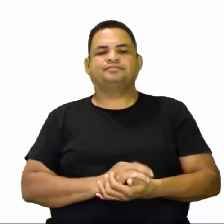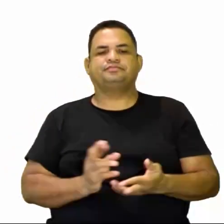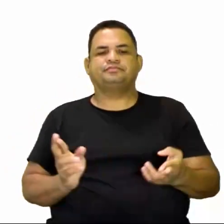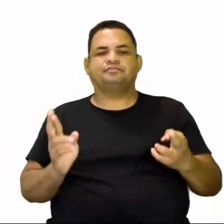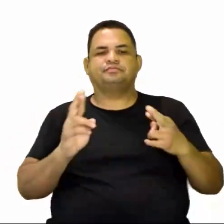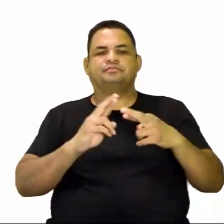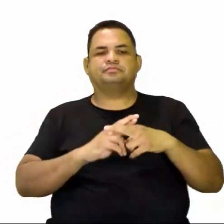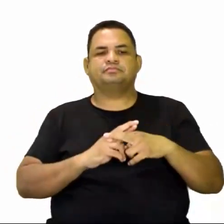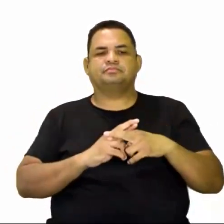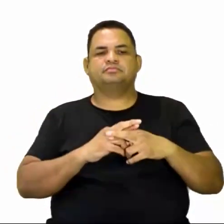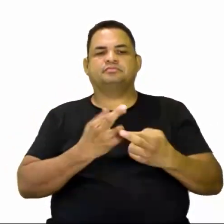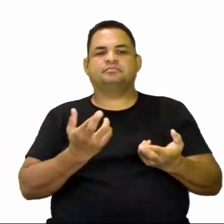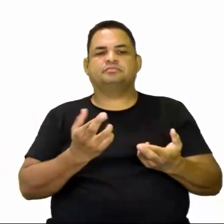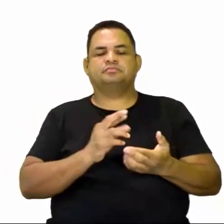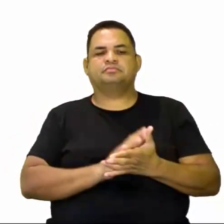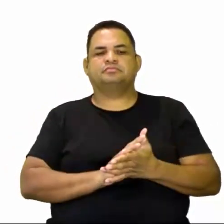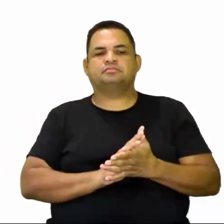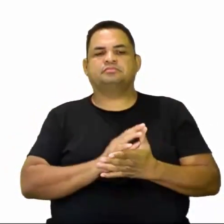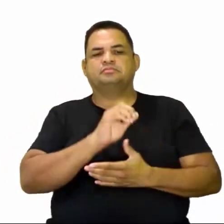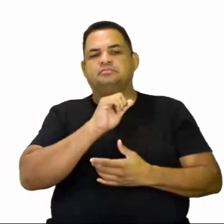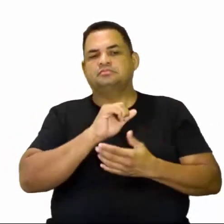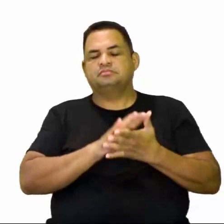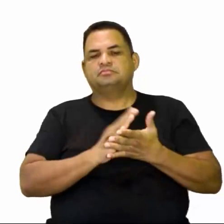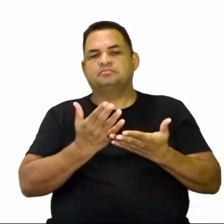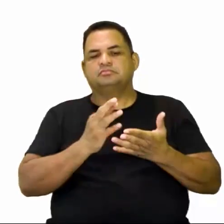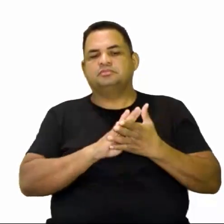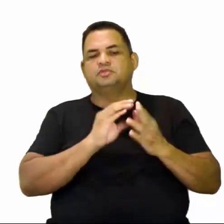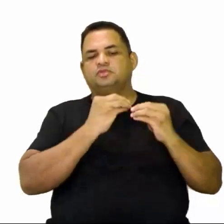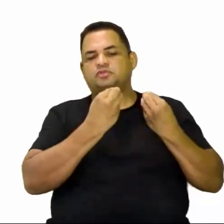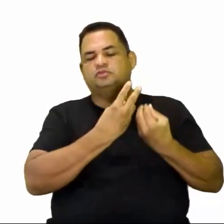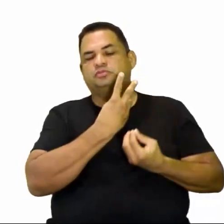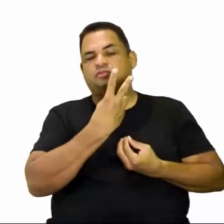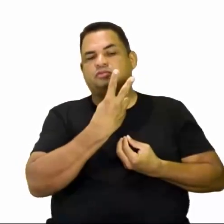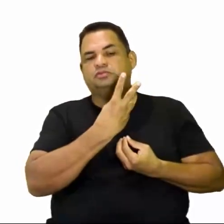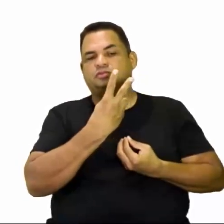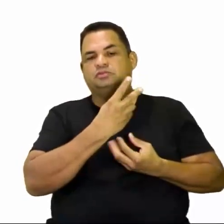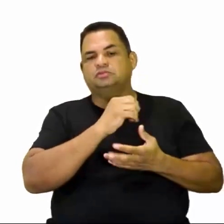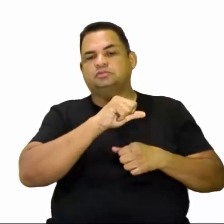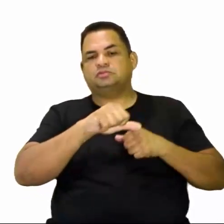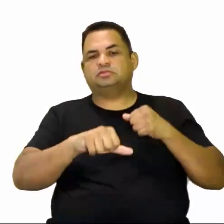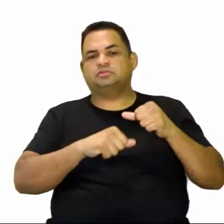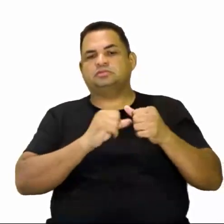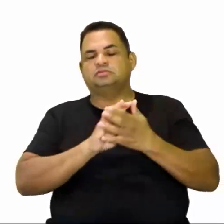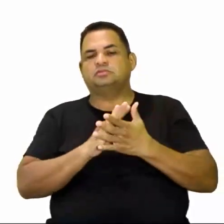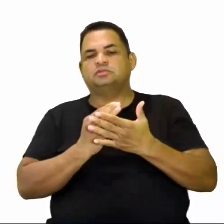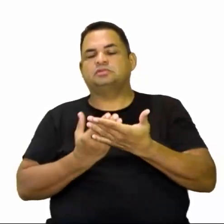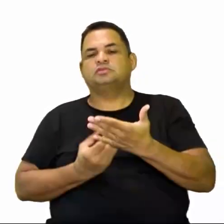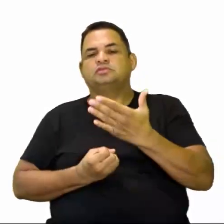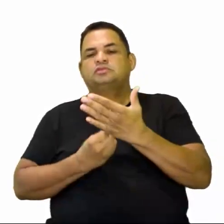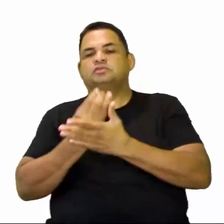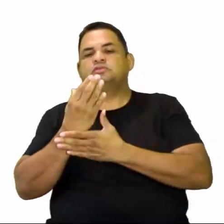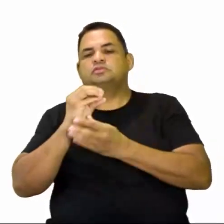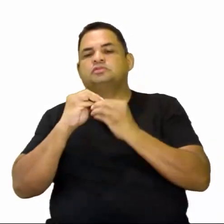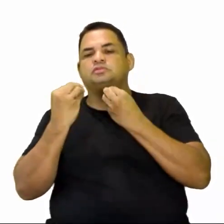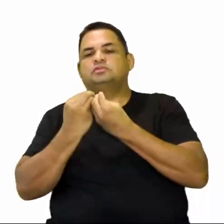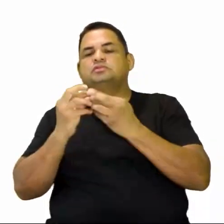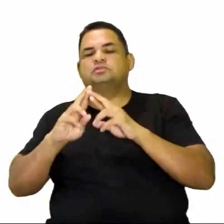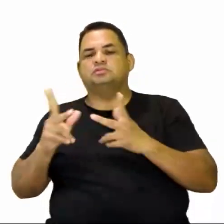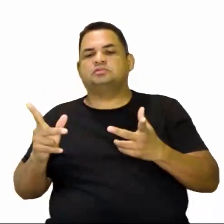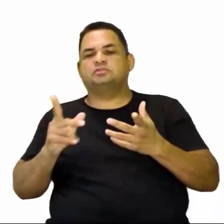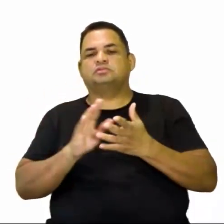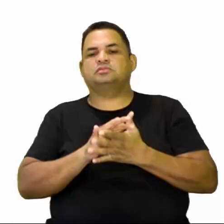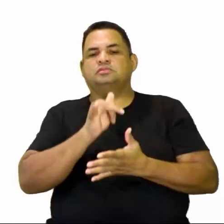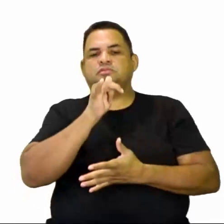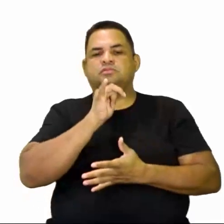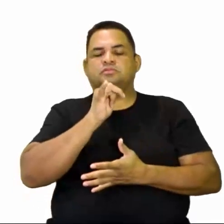química é a união de duas ou mais substâncias que reagem entre si, transformando substâncias químicas diferentes, denominado produto. Eis aqui